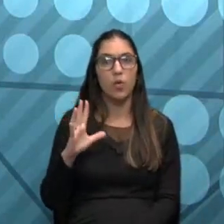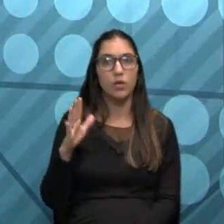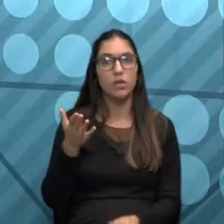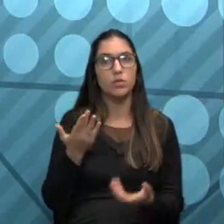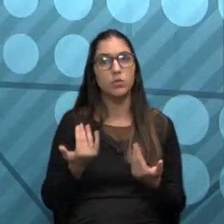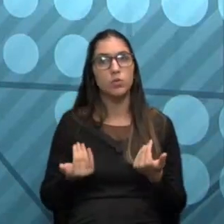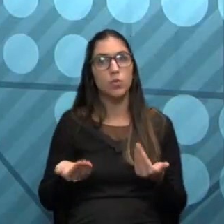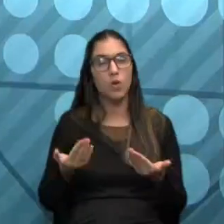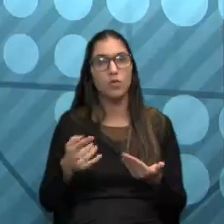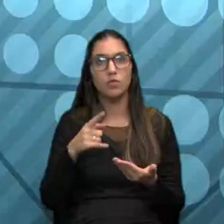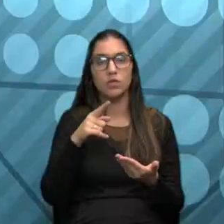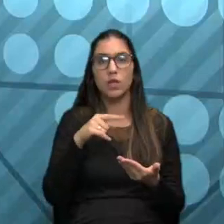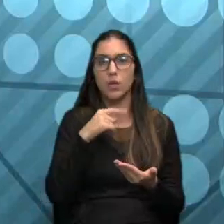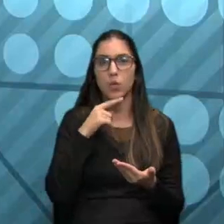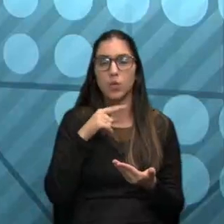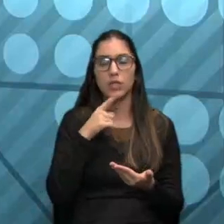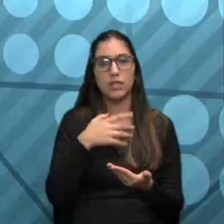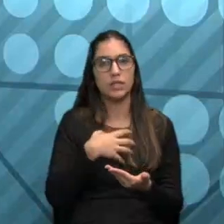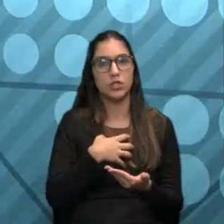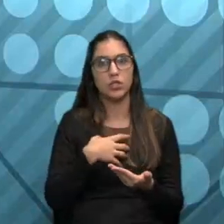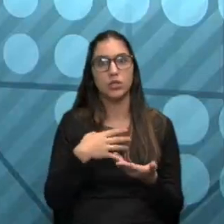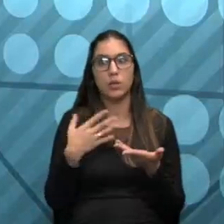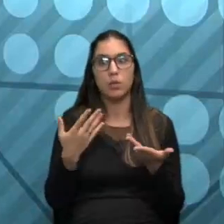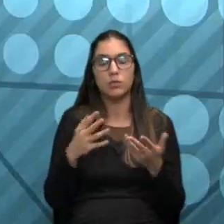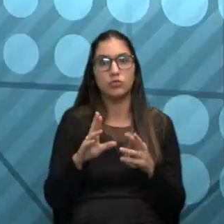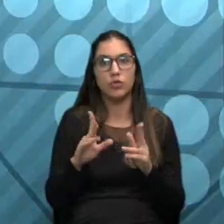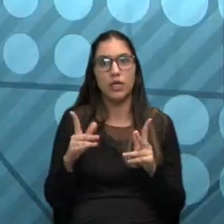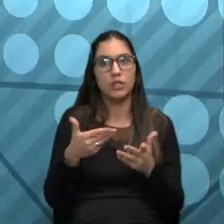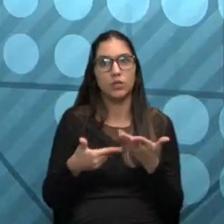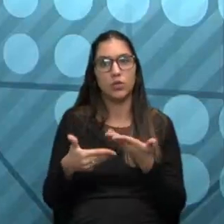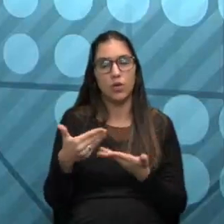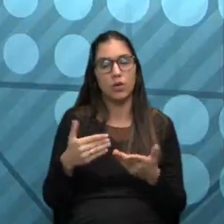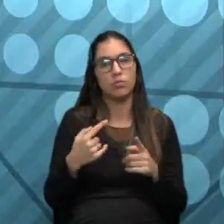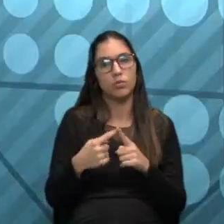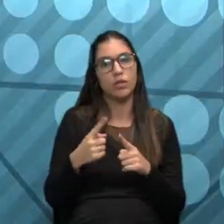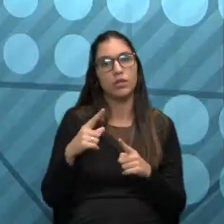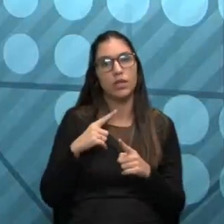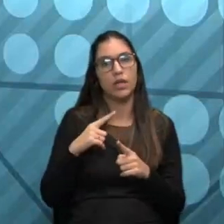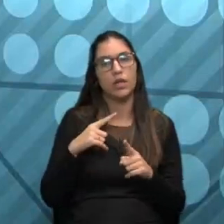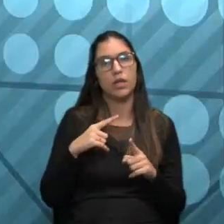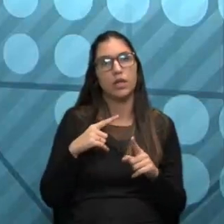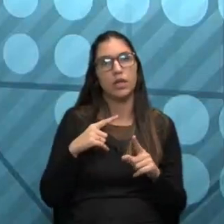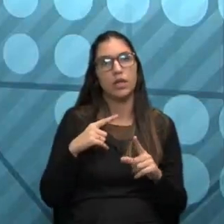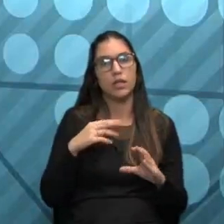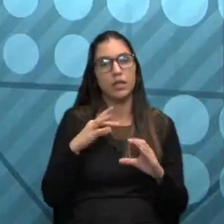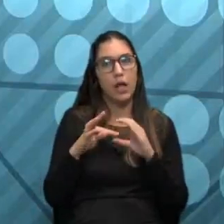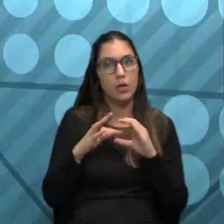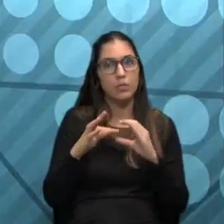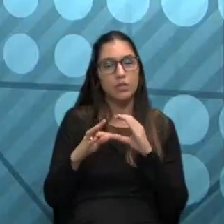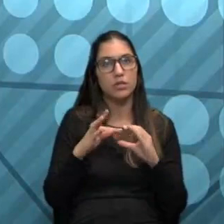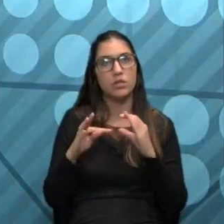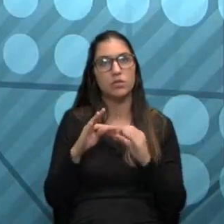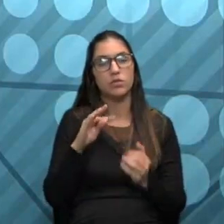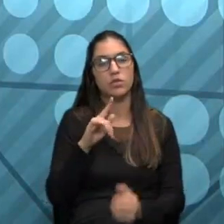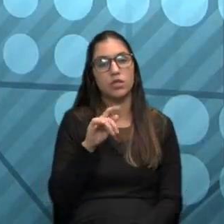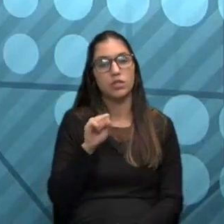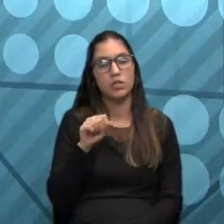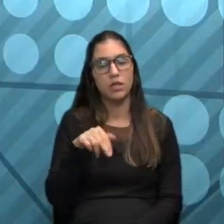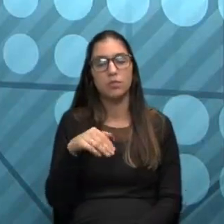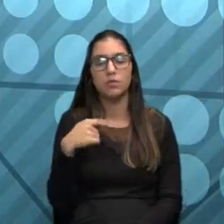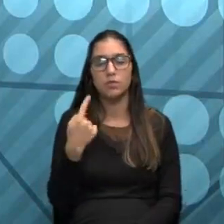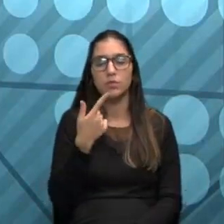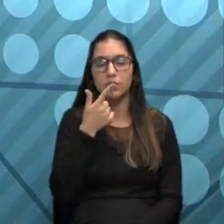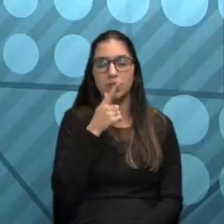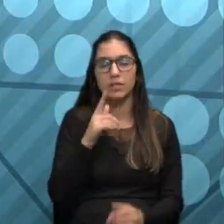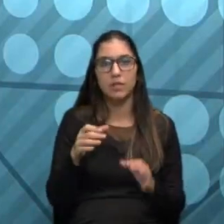suave e você não consegue sentir a diferença, não consegue sentir a troca, graças à telecomunicação via GSM. E é assim que a gente finaliza